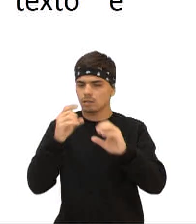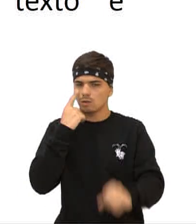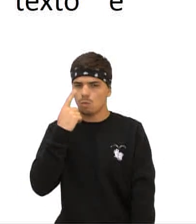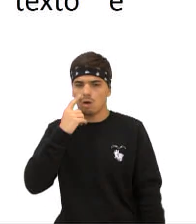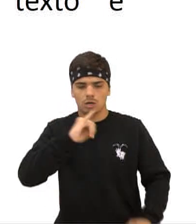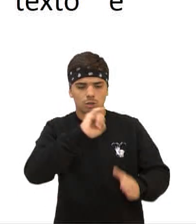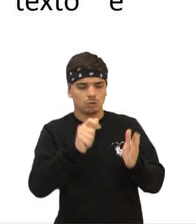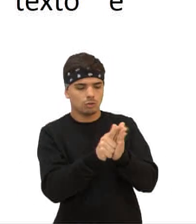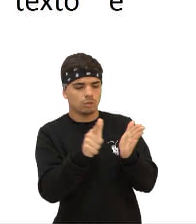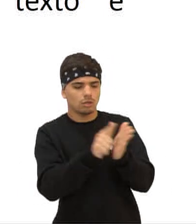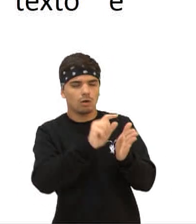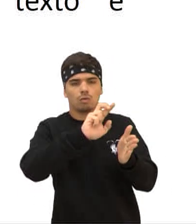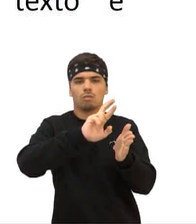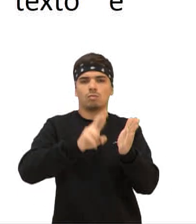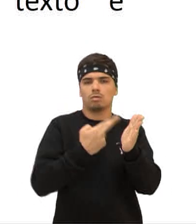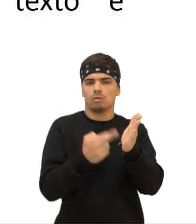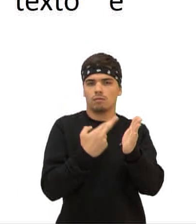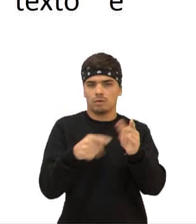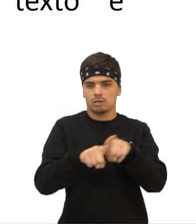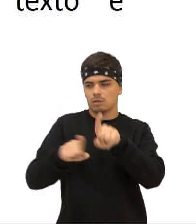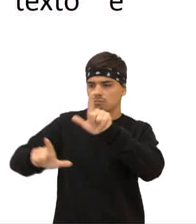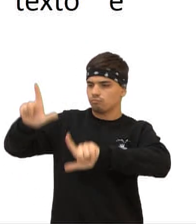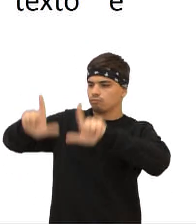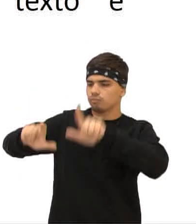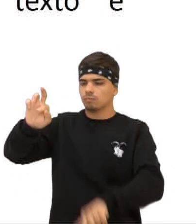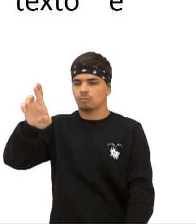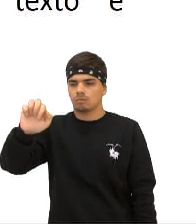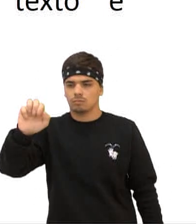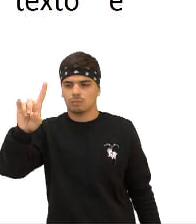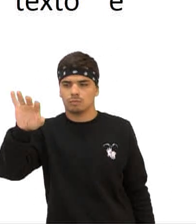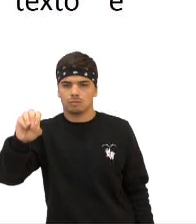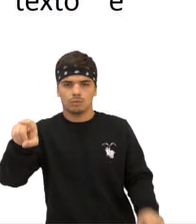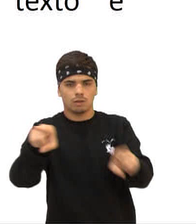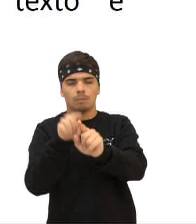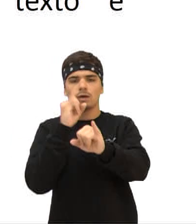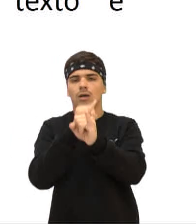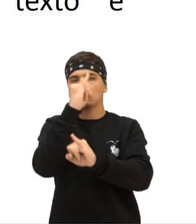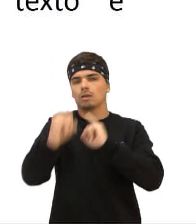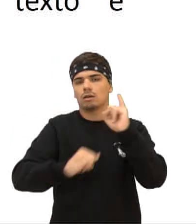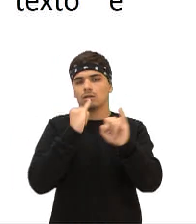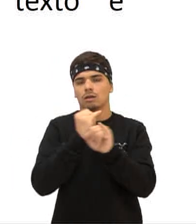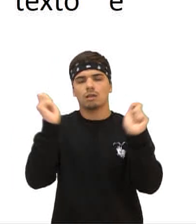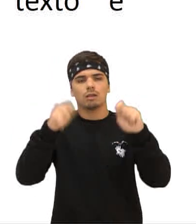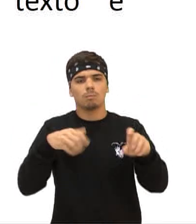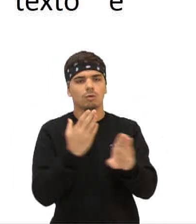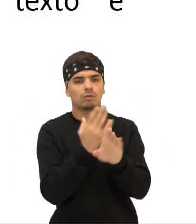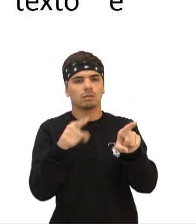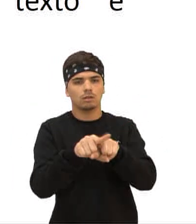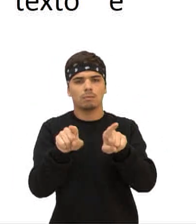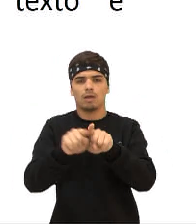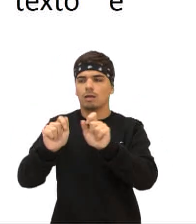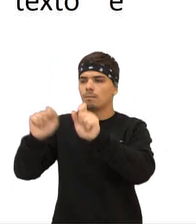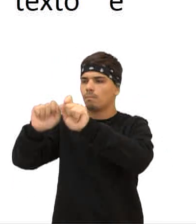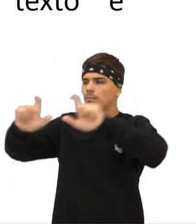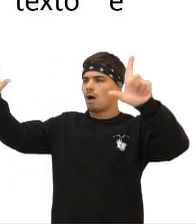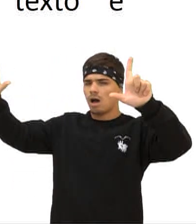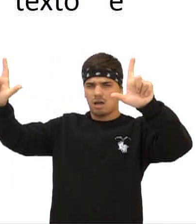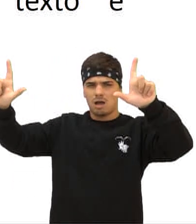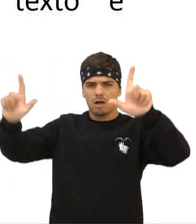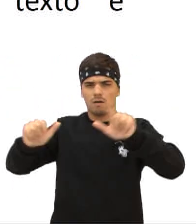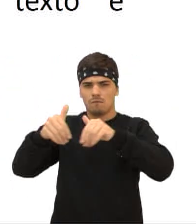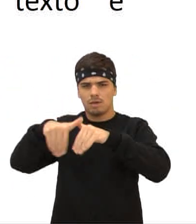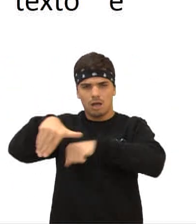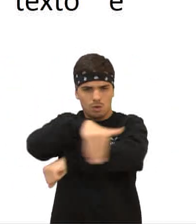as revistas na televisão no rádio e na internet podemos encontrar o também em Alto Doors next